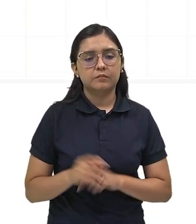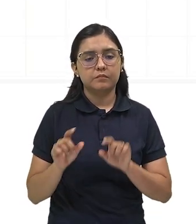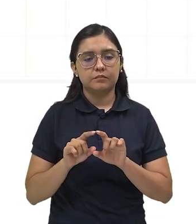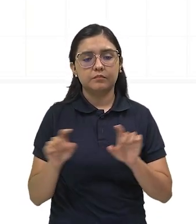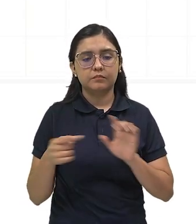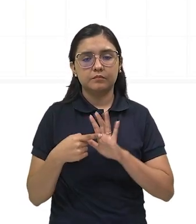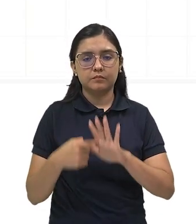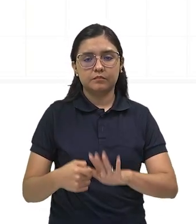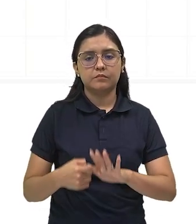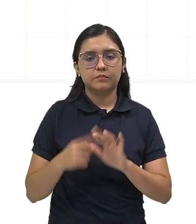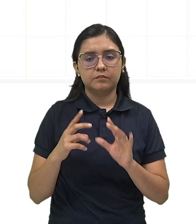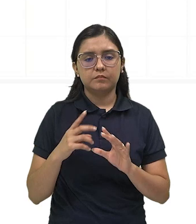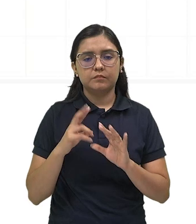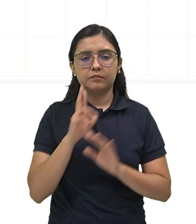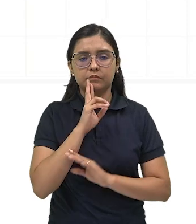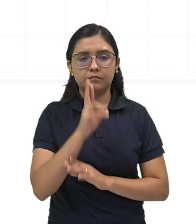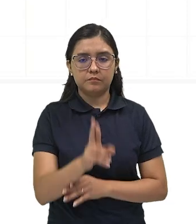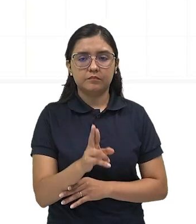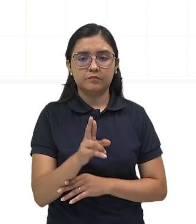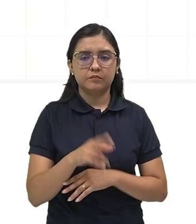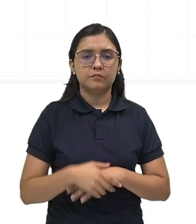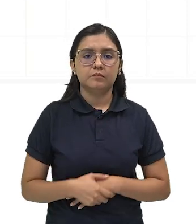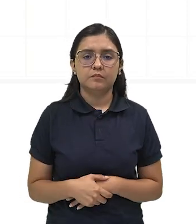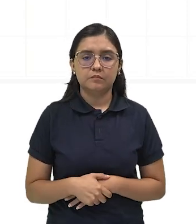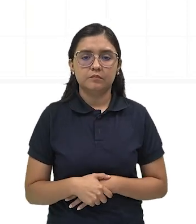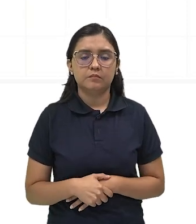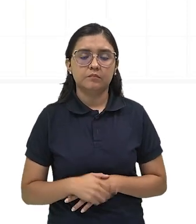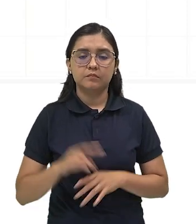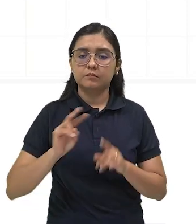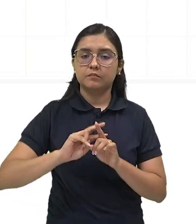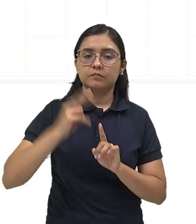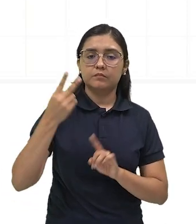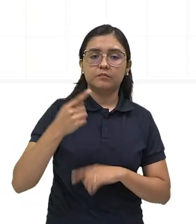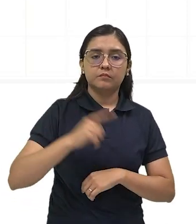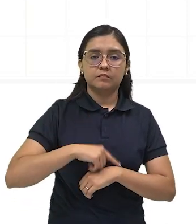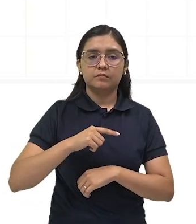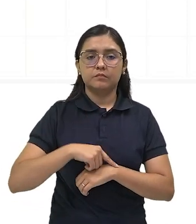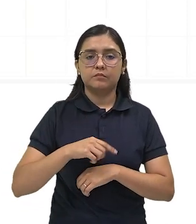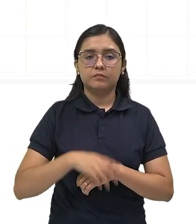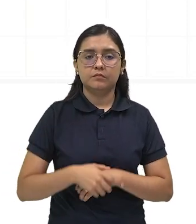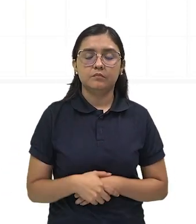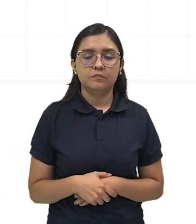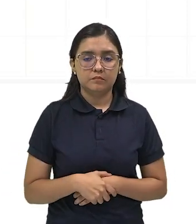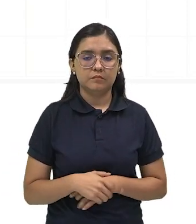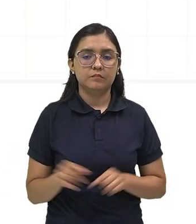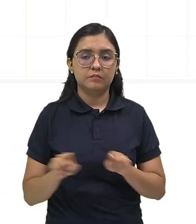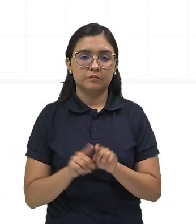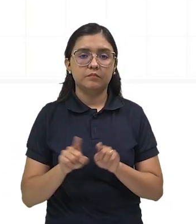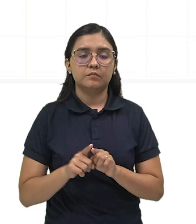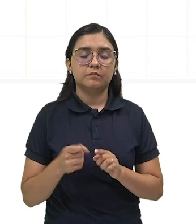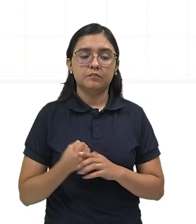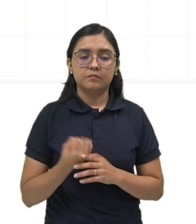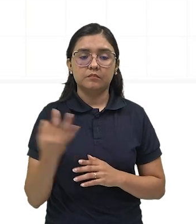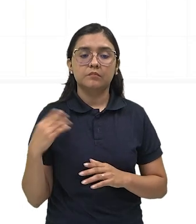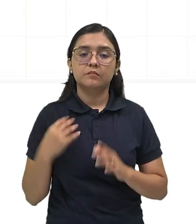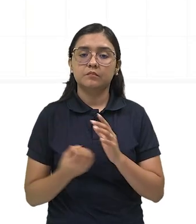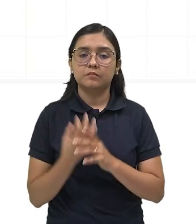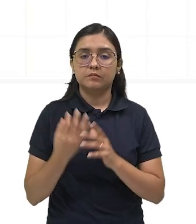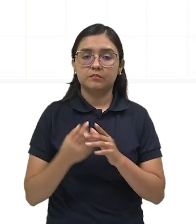situação já nos trazia esse resultado. Dobramos o tempo, dobrou a quantidade da produção.